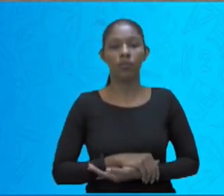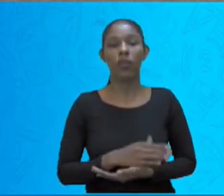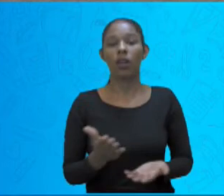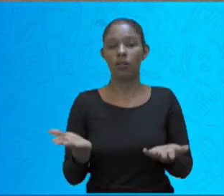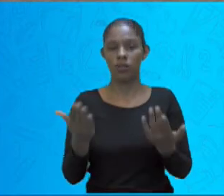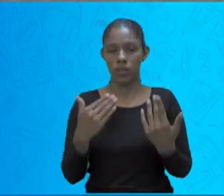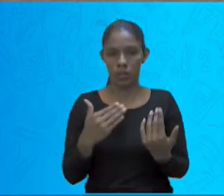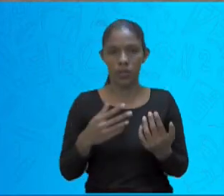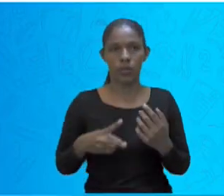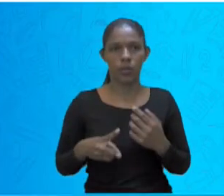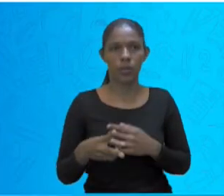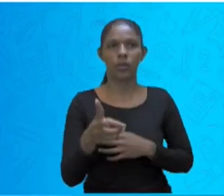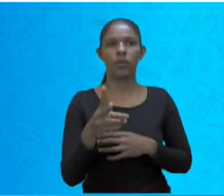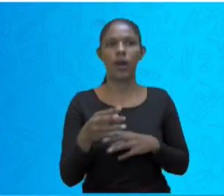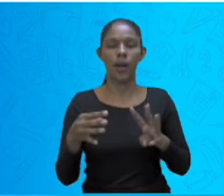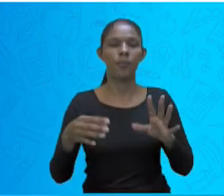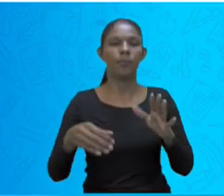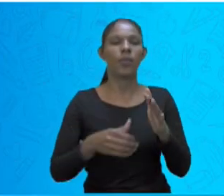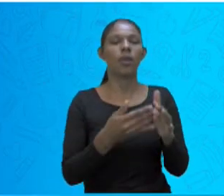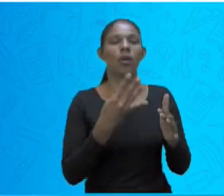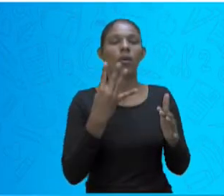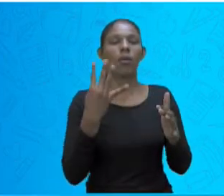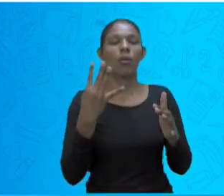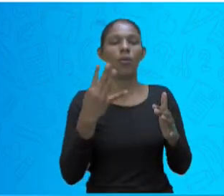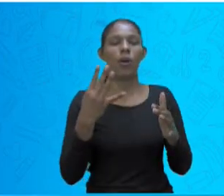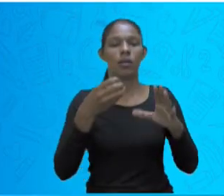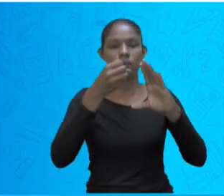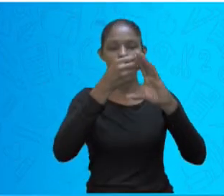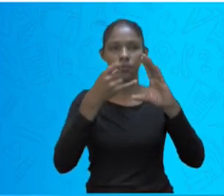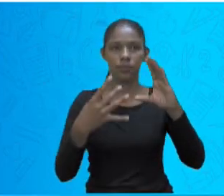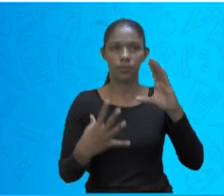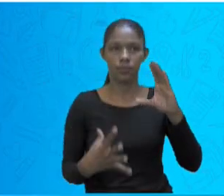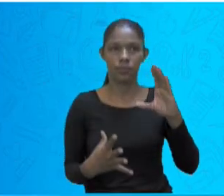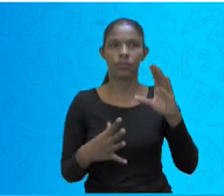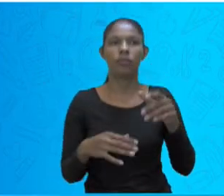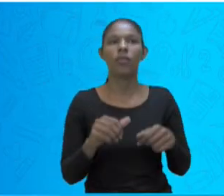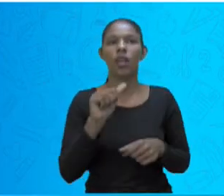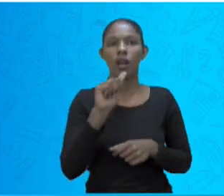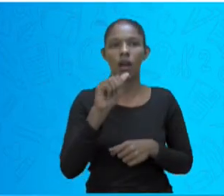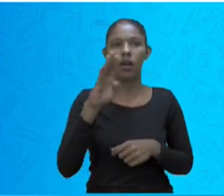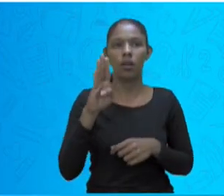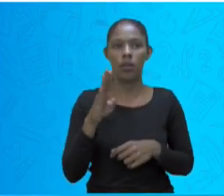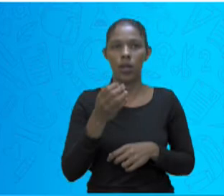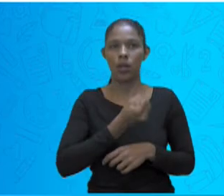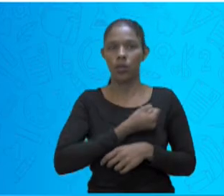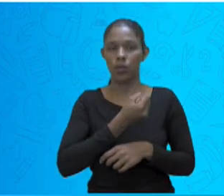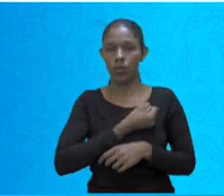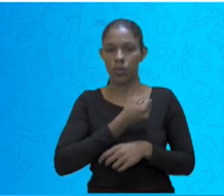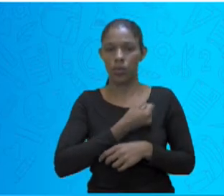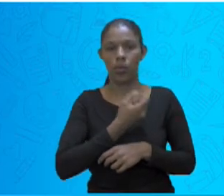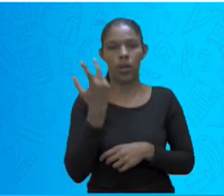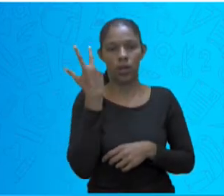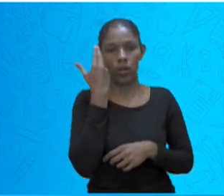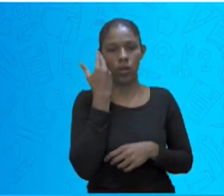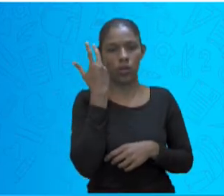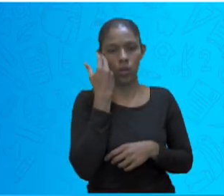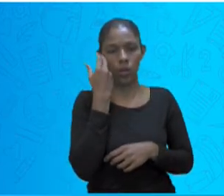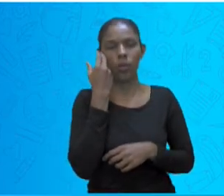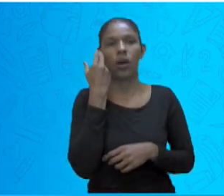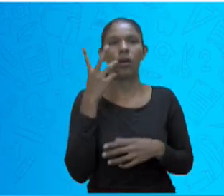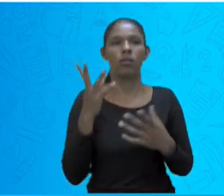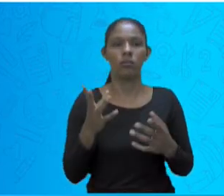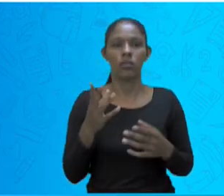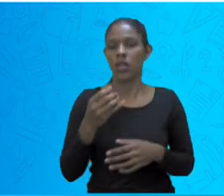Vamos lá, quarta propriedade. Para A e B, números reais não negativos, com B diferente